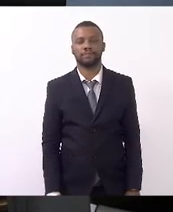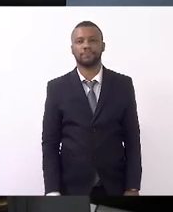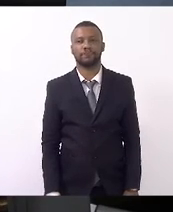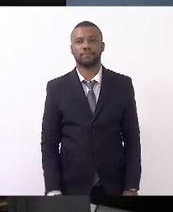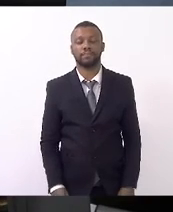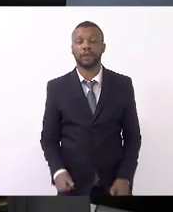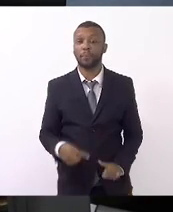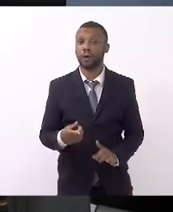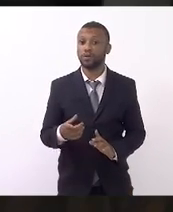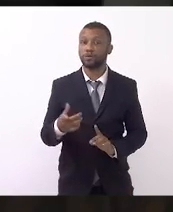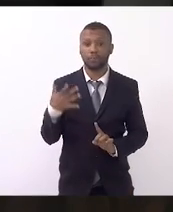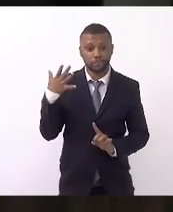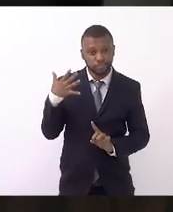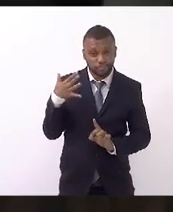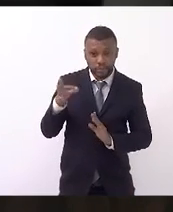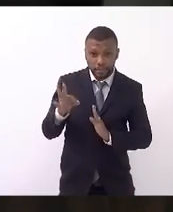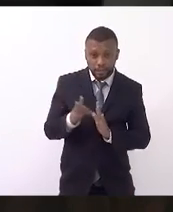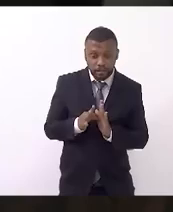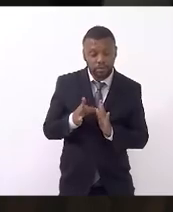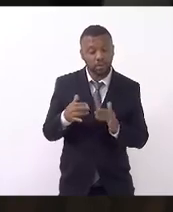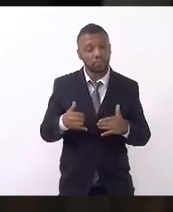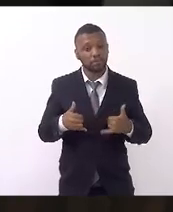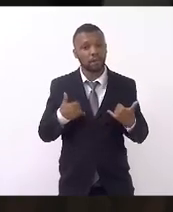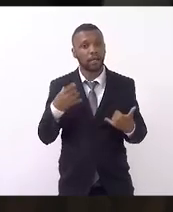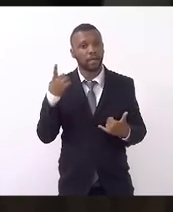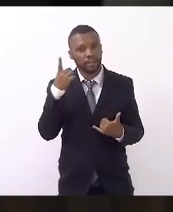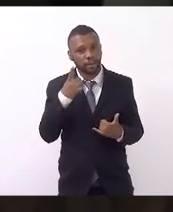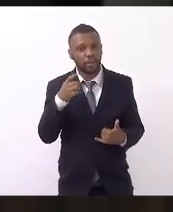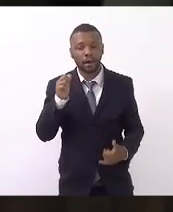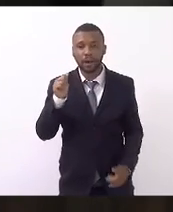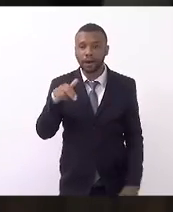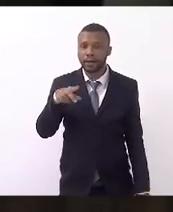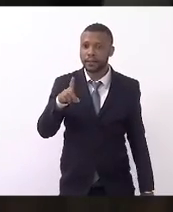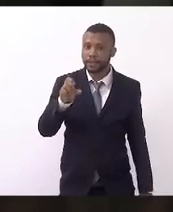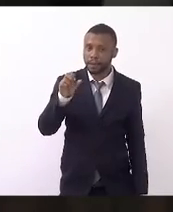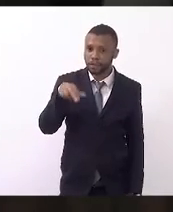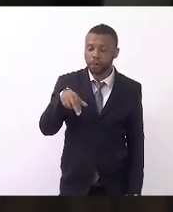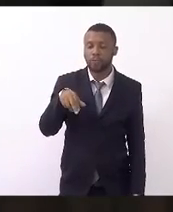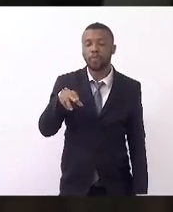Próximo orador inscrito, o nobre deputado Anderson Moraes.